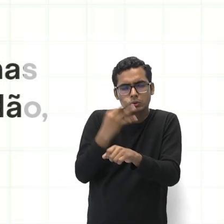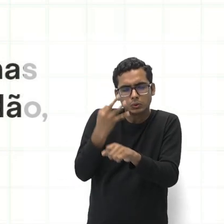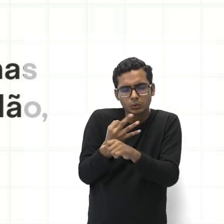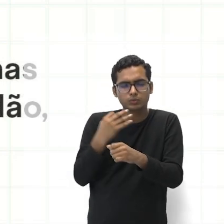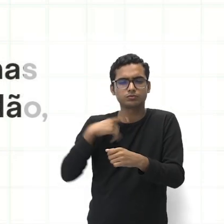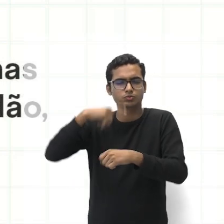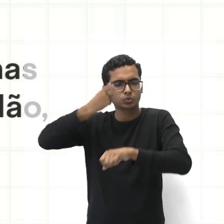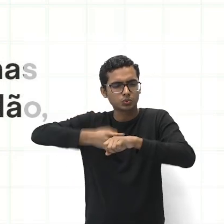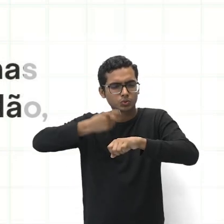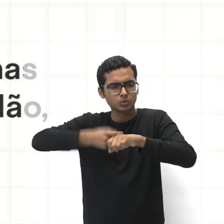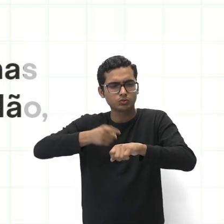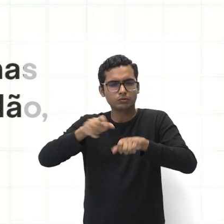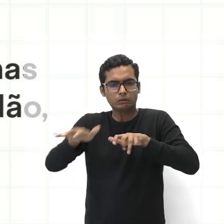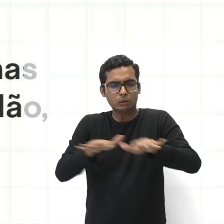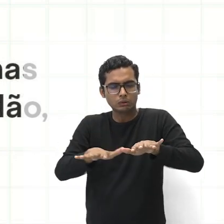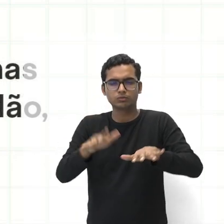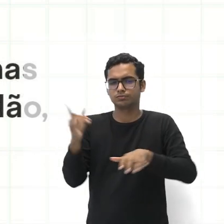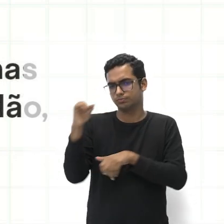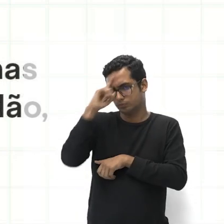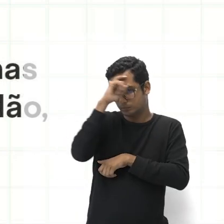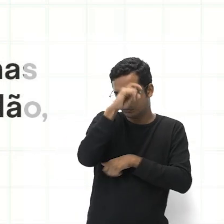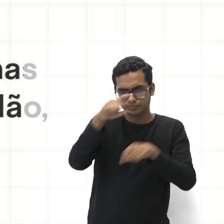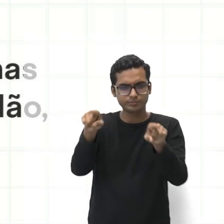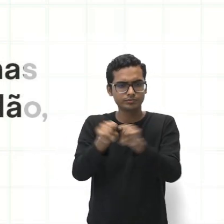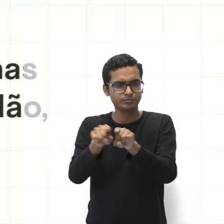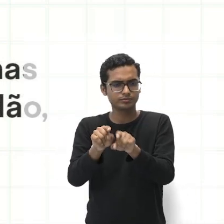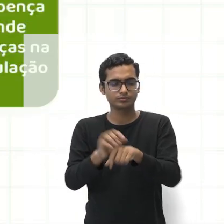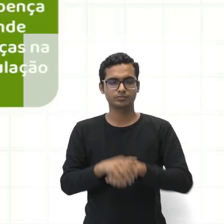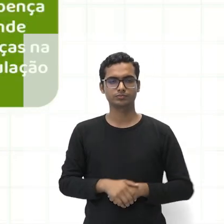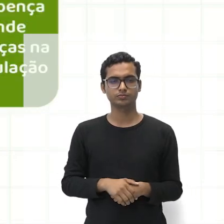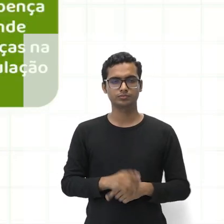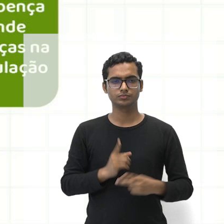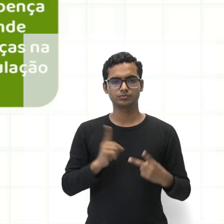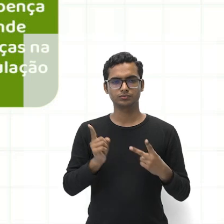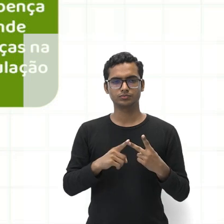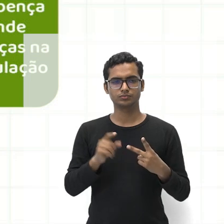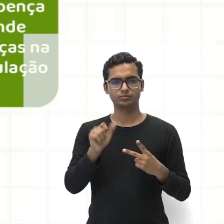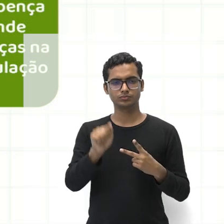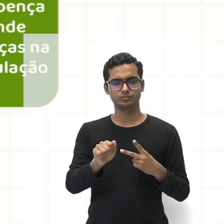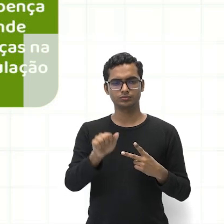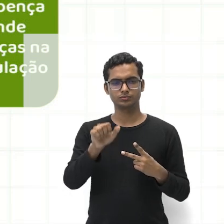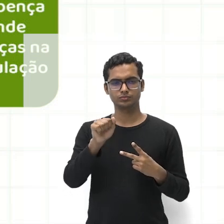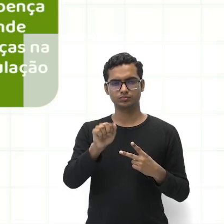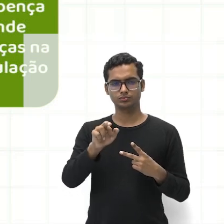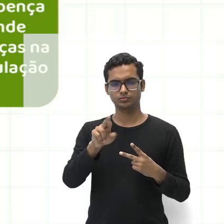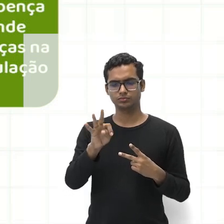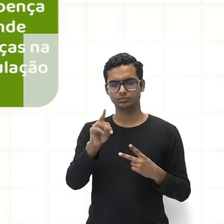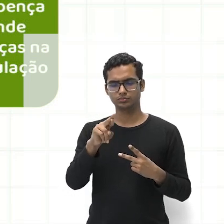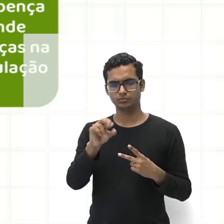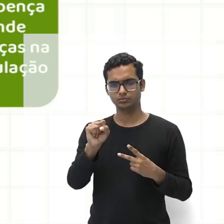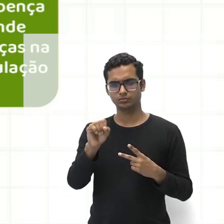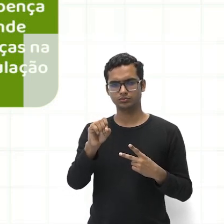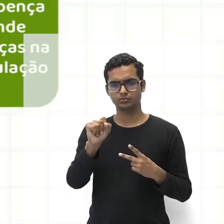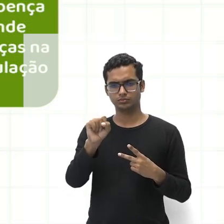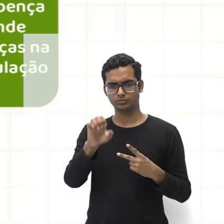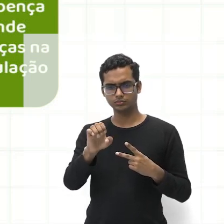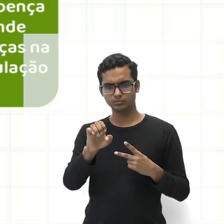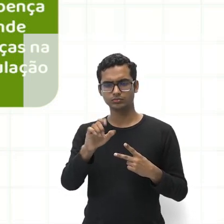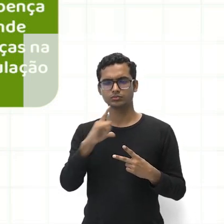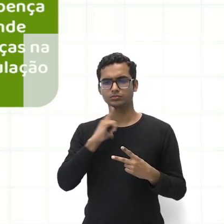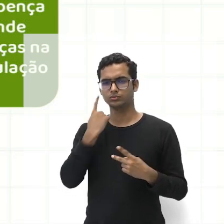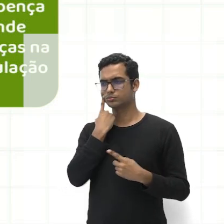dificuldade no movimento. Temos também a artrose, que é o nome dado, né, quando há